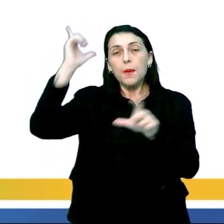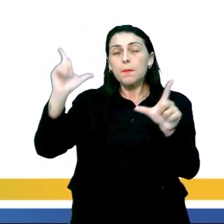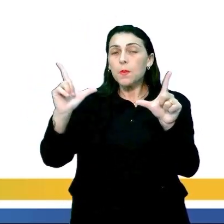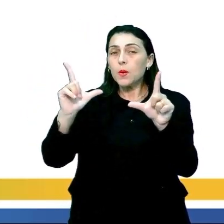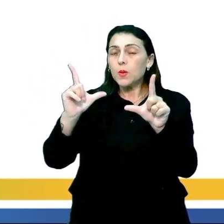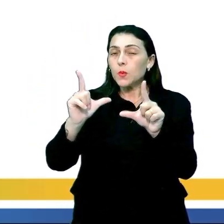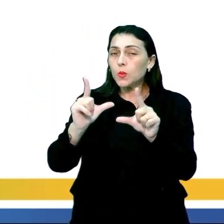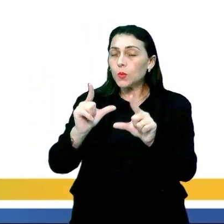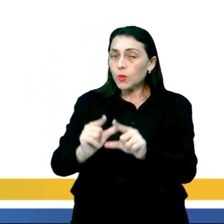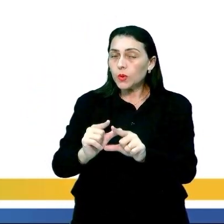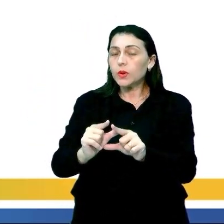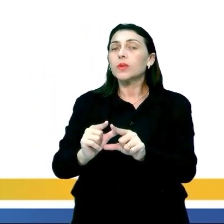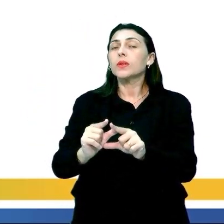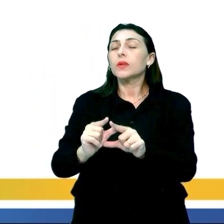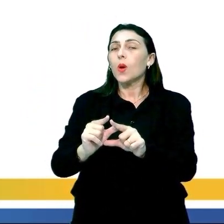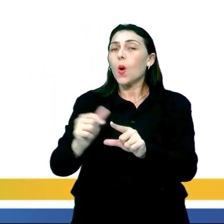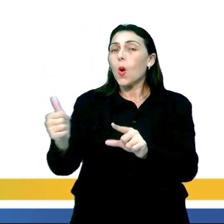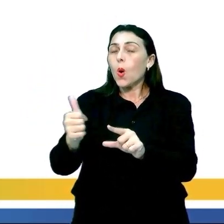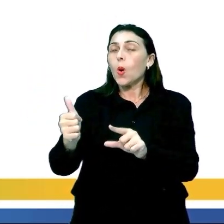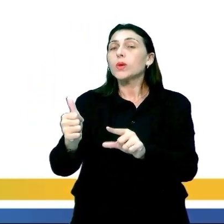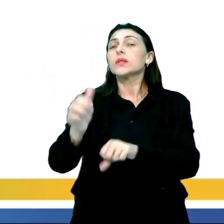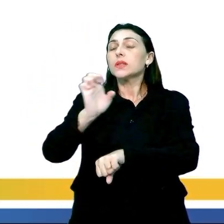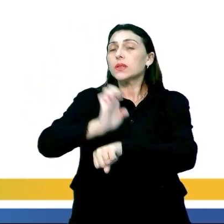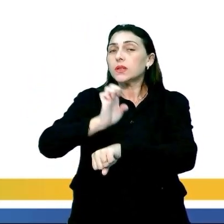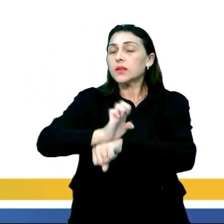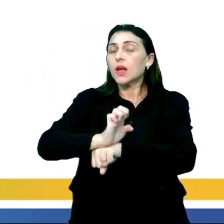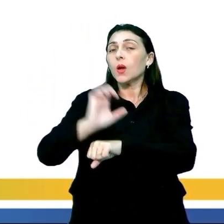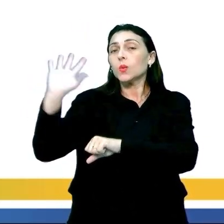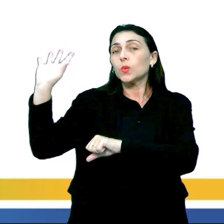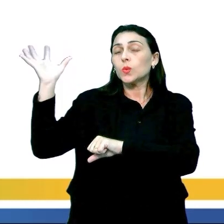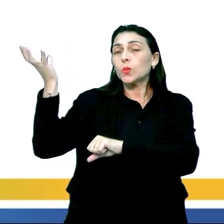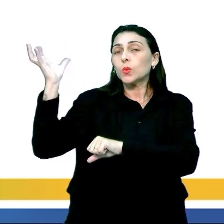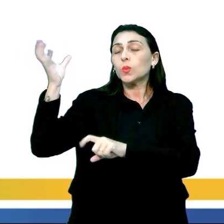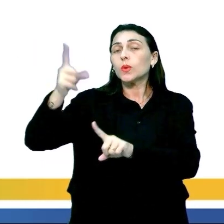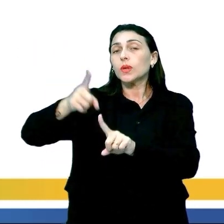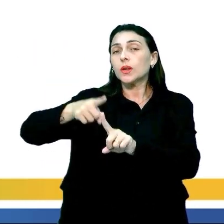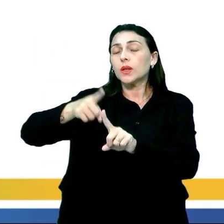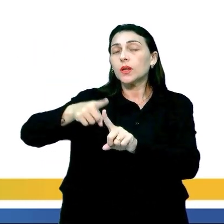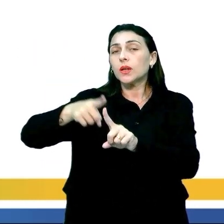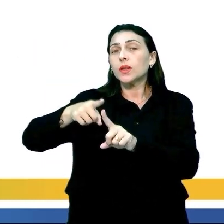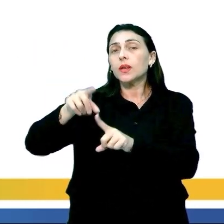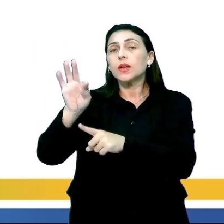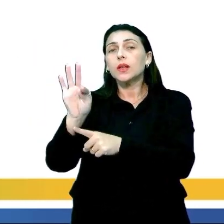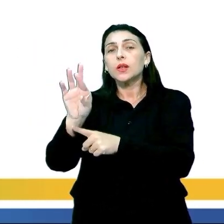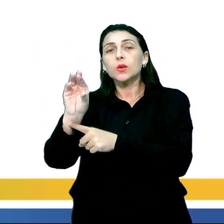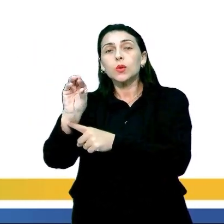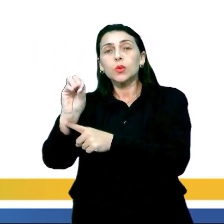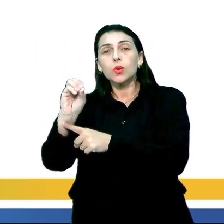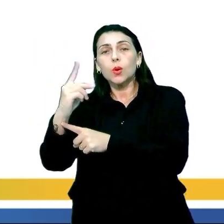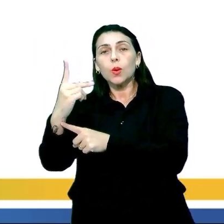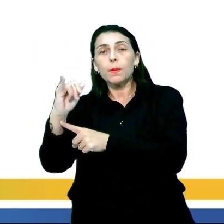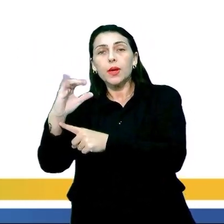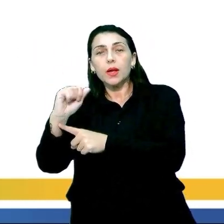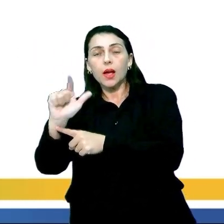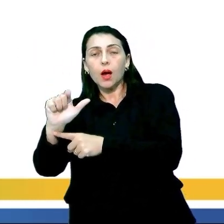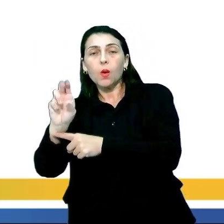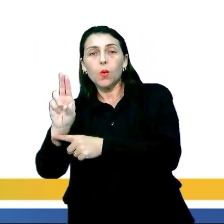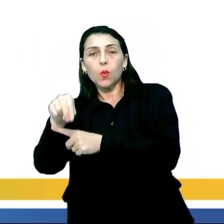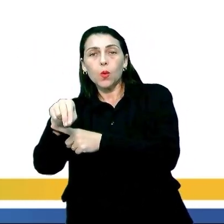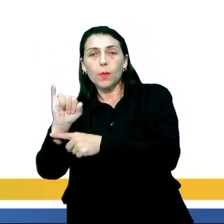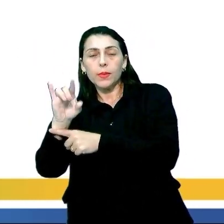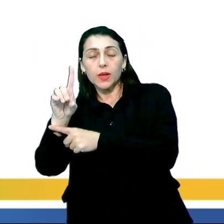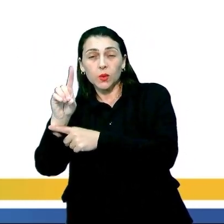pequenas porções de mais 11 estados. O clima predominante é o clima tropical úmido, com